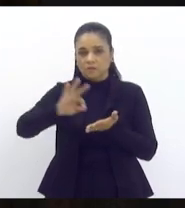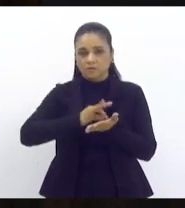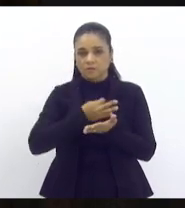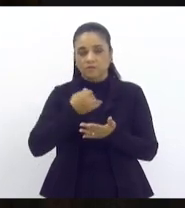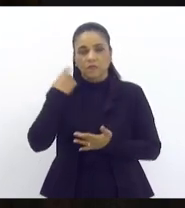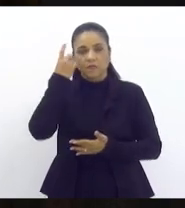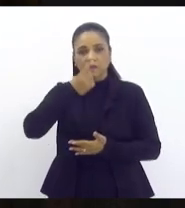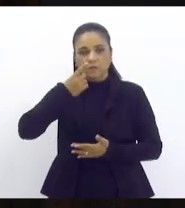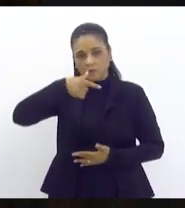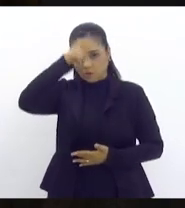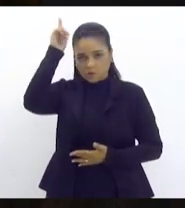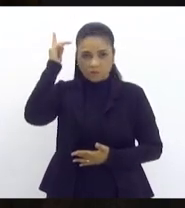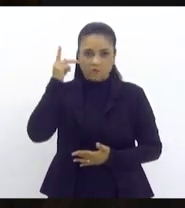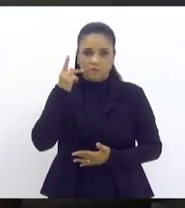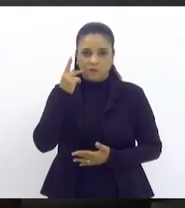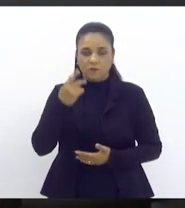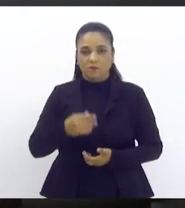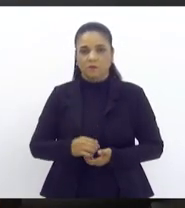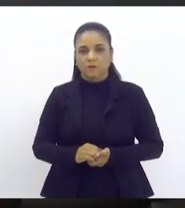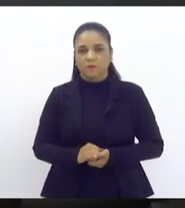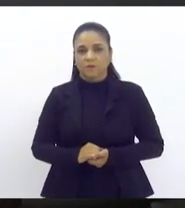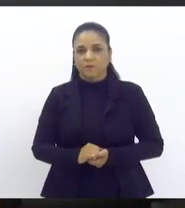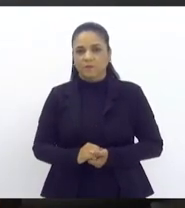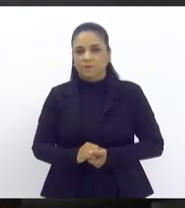nobre deputado Luiz Paulo.